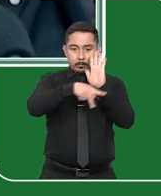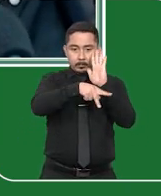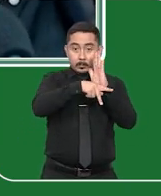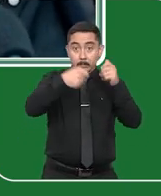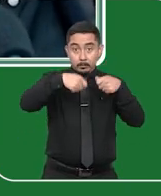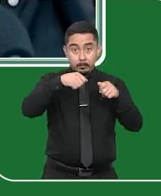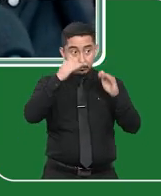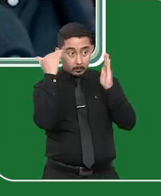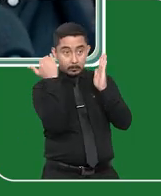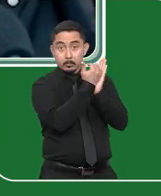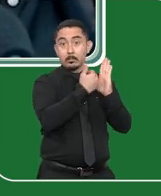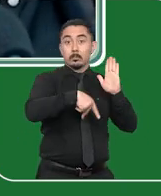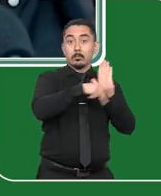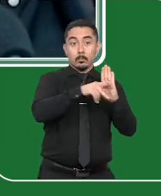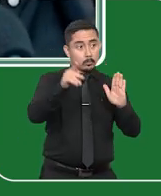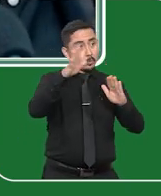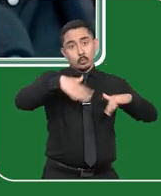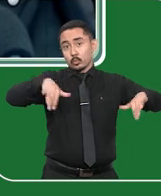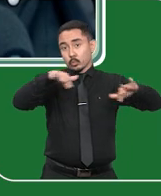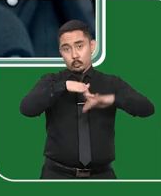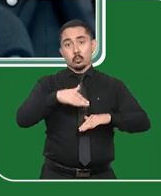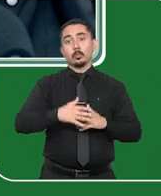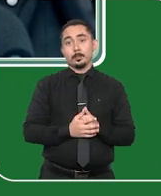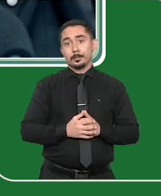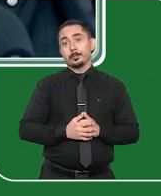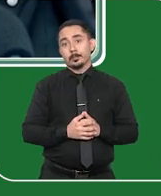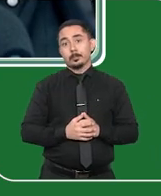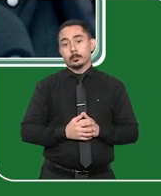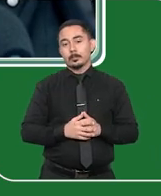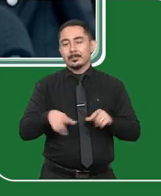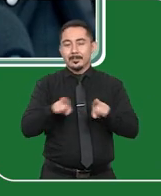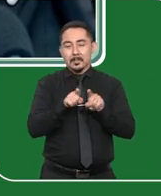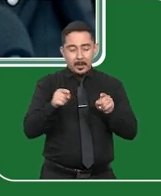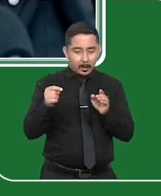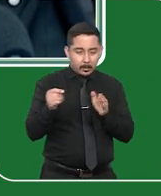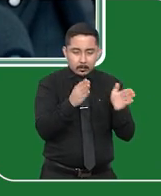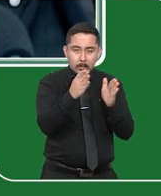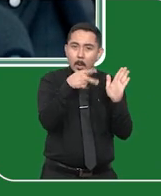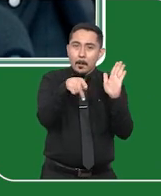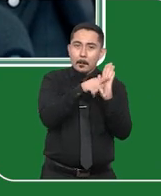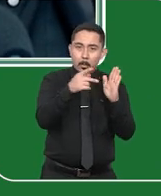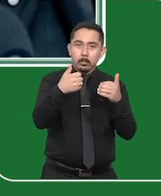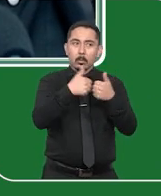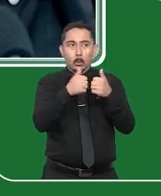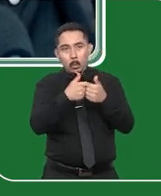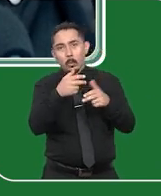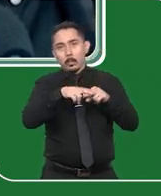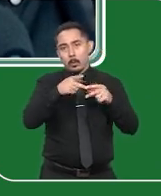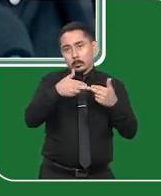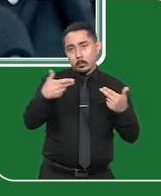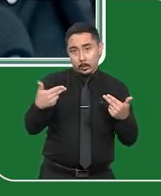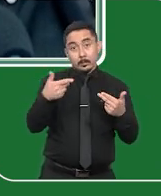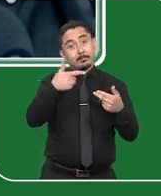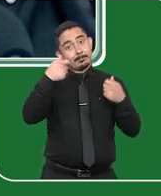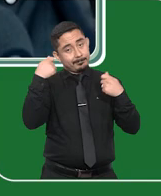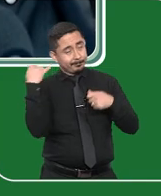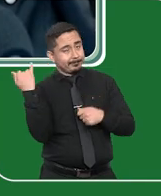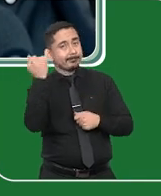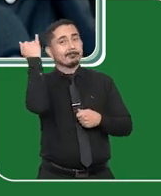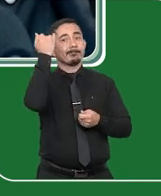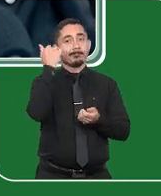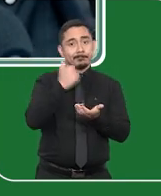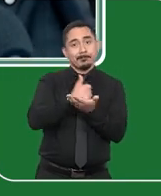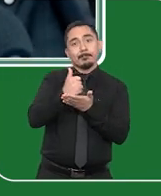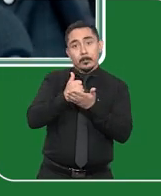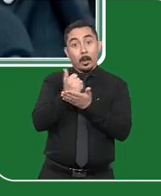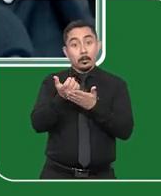princípio geral que deve ser seguido pelos estados. Ela lembrou ainda que a acessibilidade no transporte coletivo é fundamental